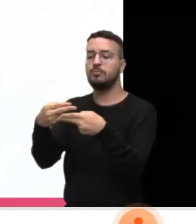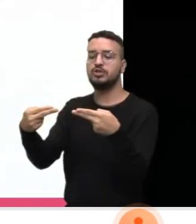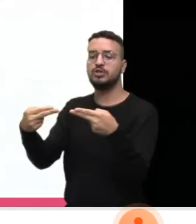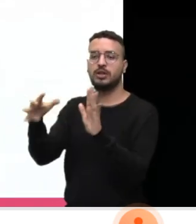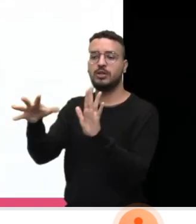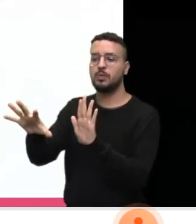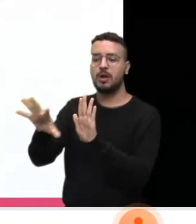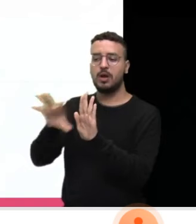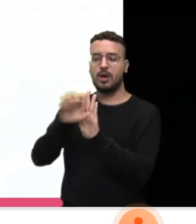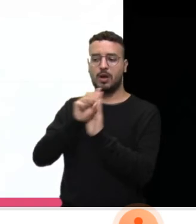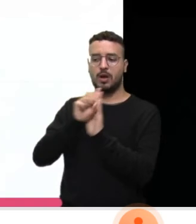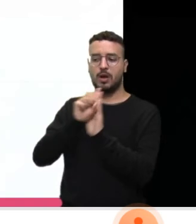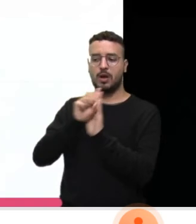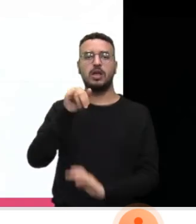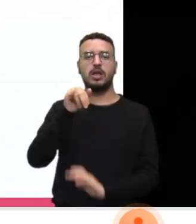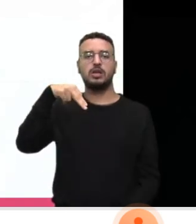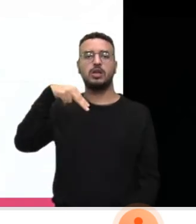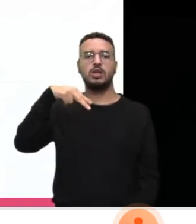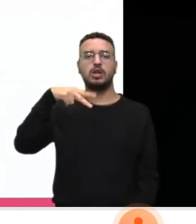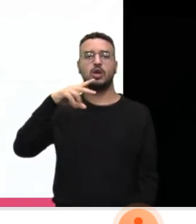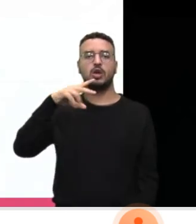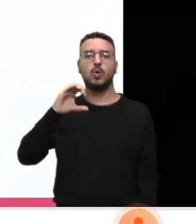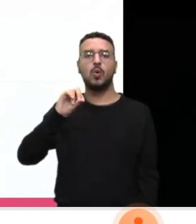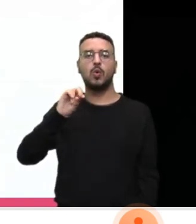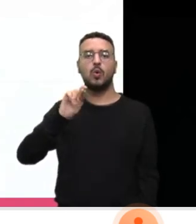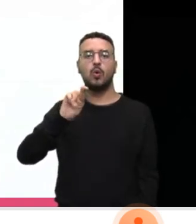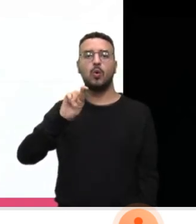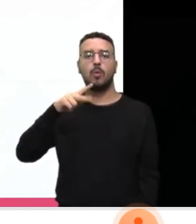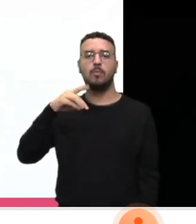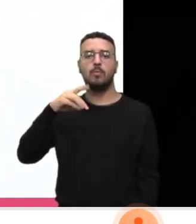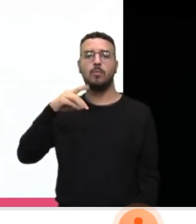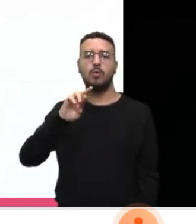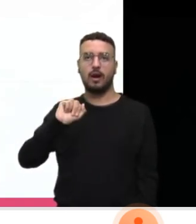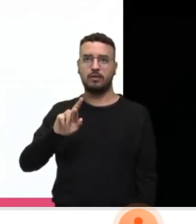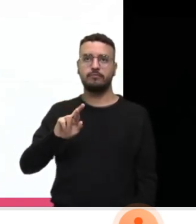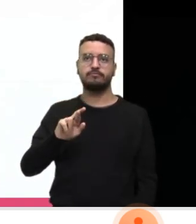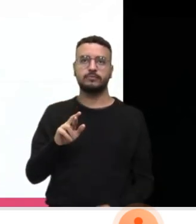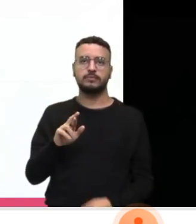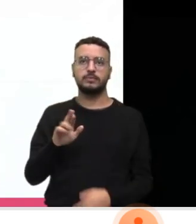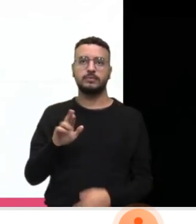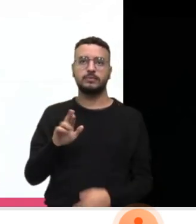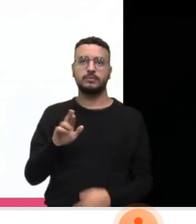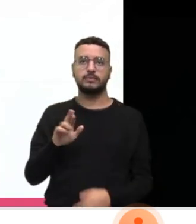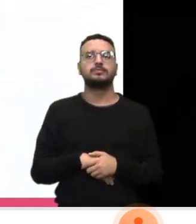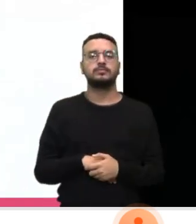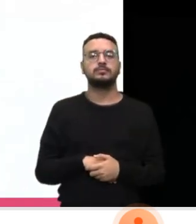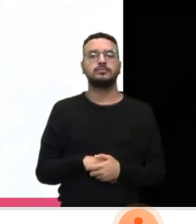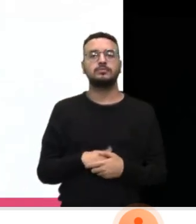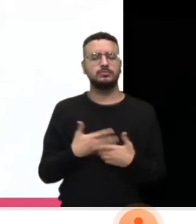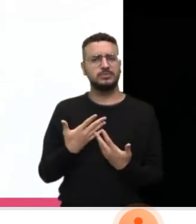aqui esses tipos de verbos, e no caso, a professora, ela vai